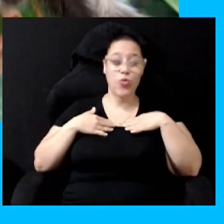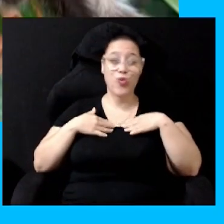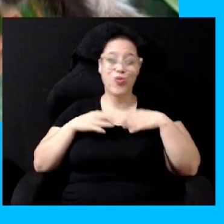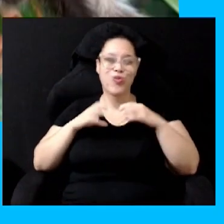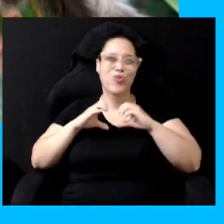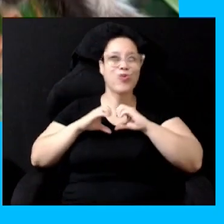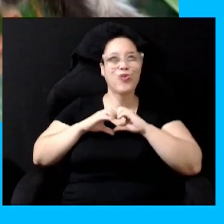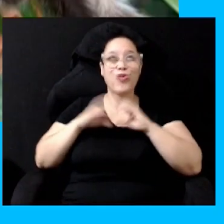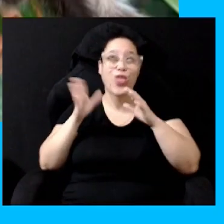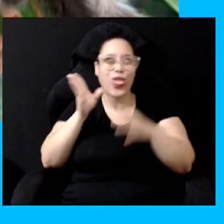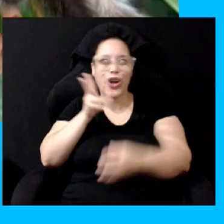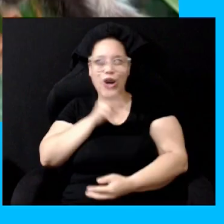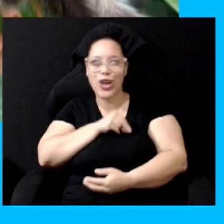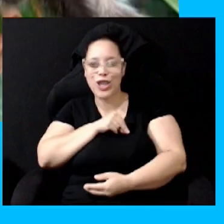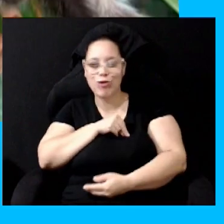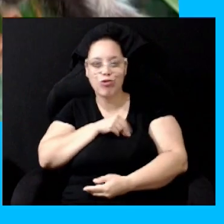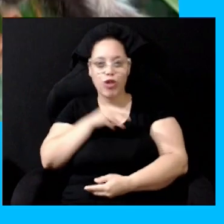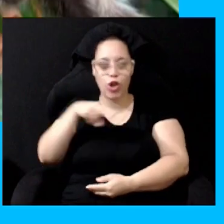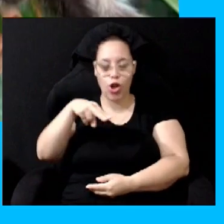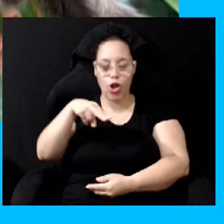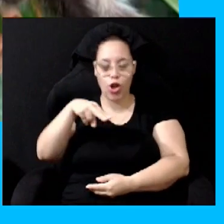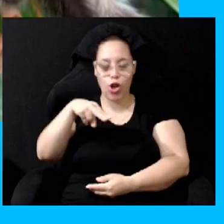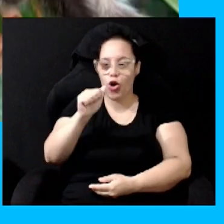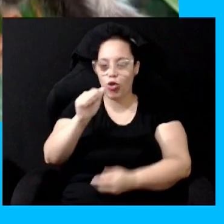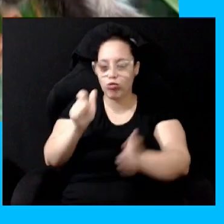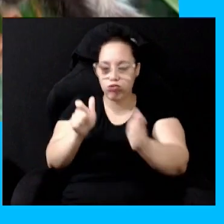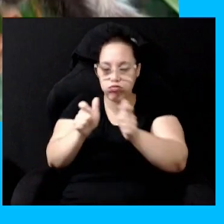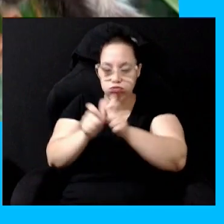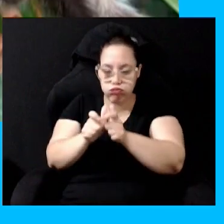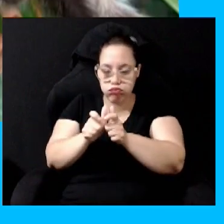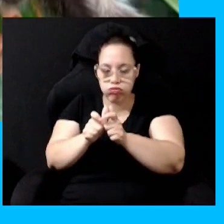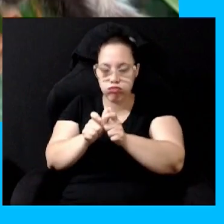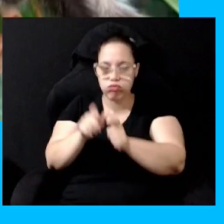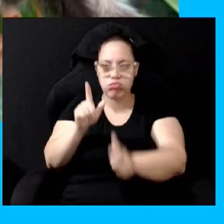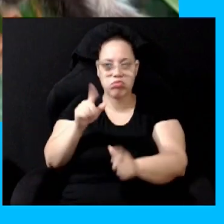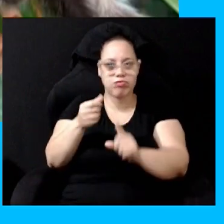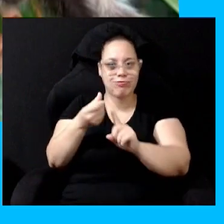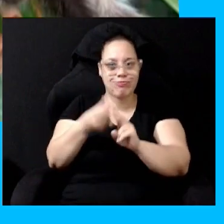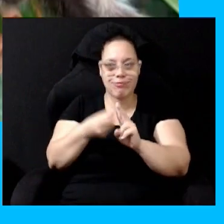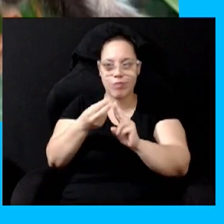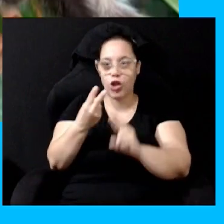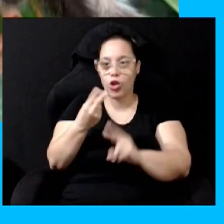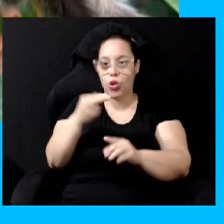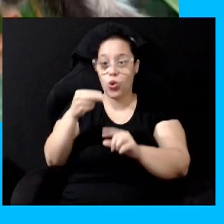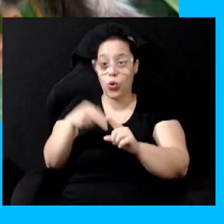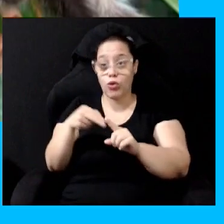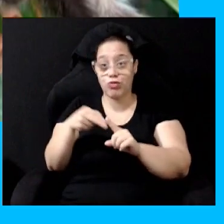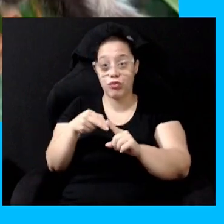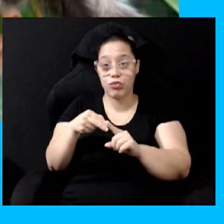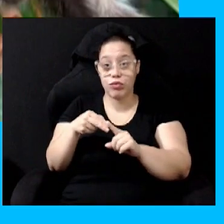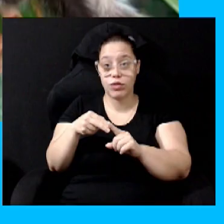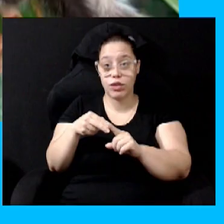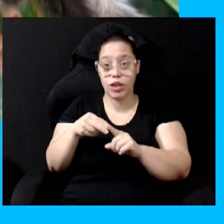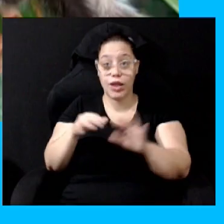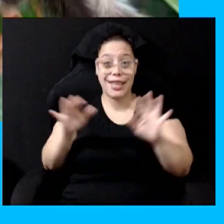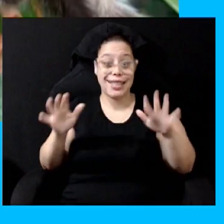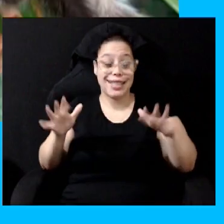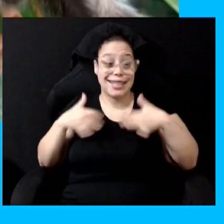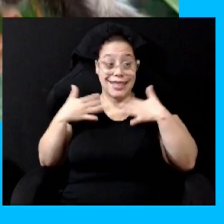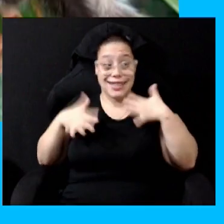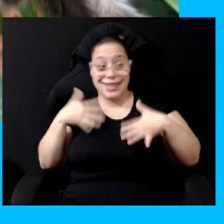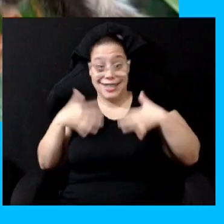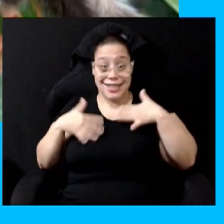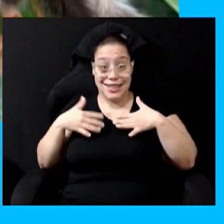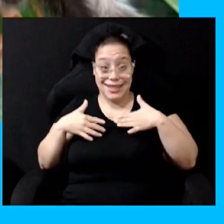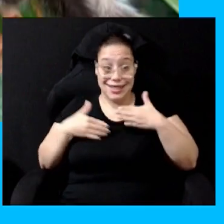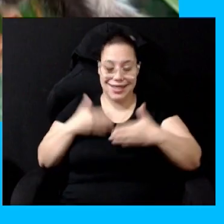mesmo? O Noah é de porte pequeno, tem menos de 2 meses e está cheio de energia para dividir com